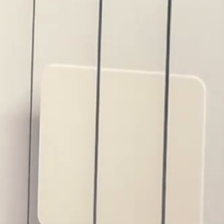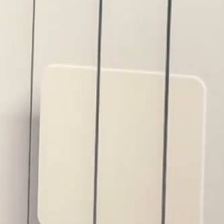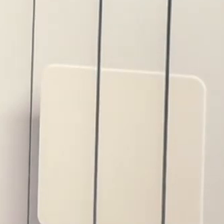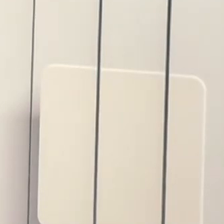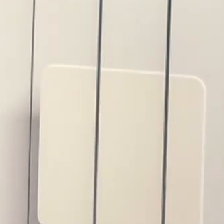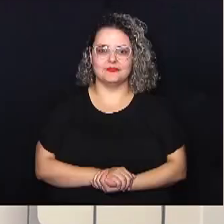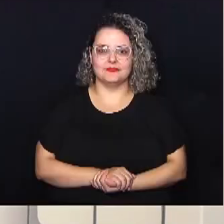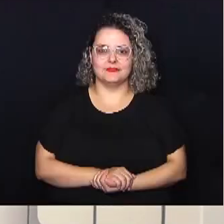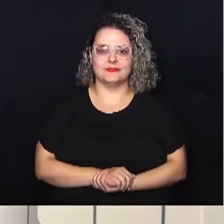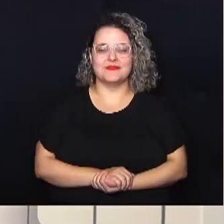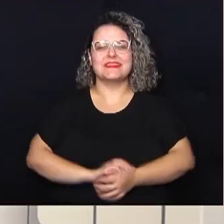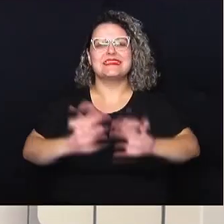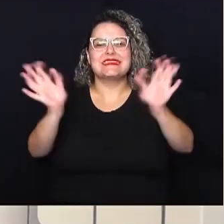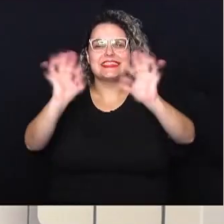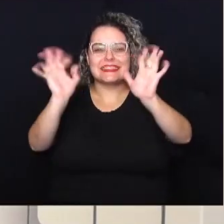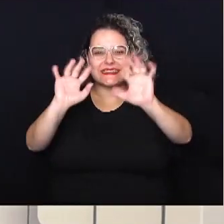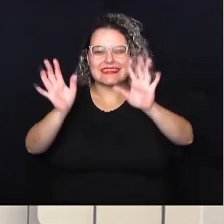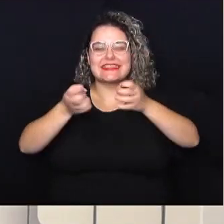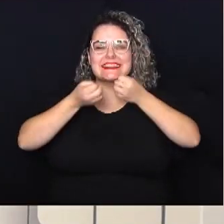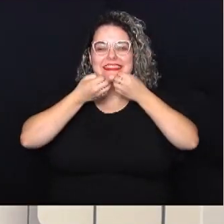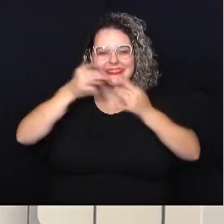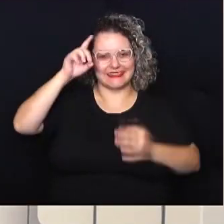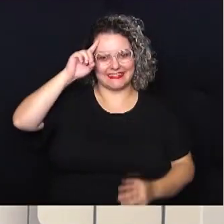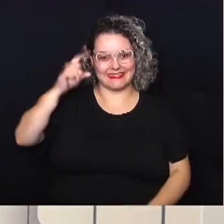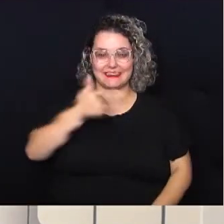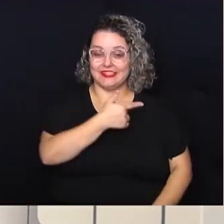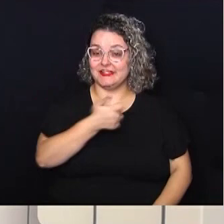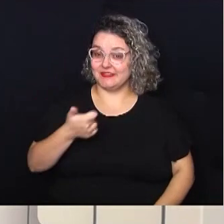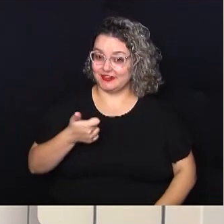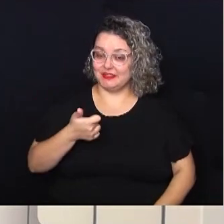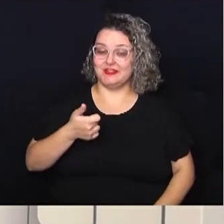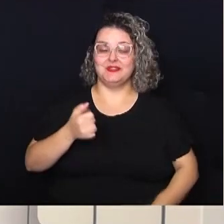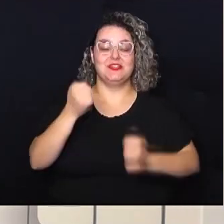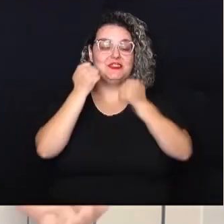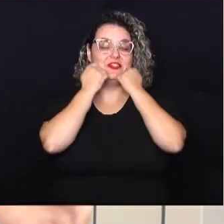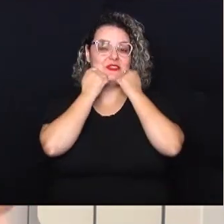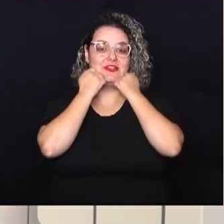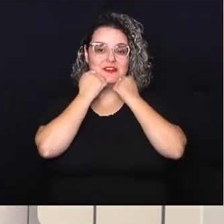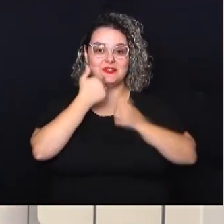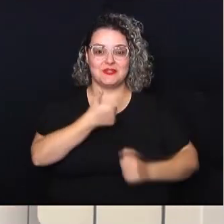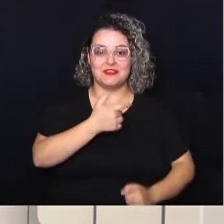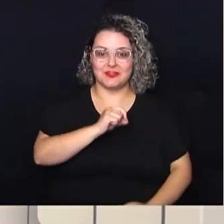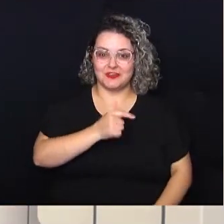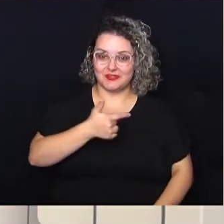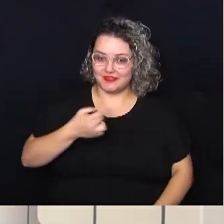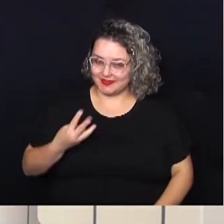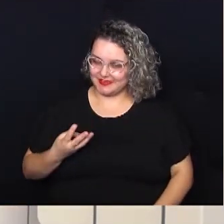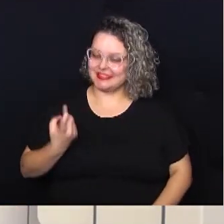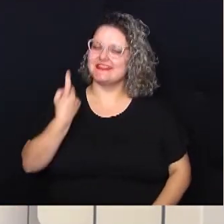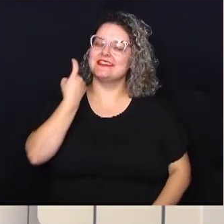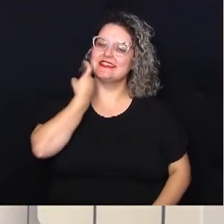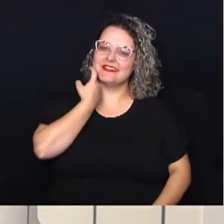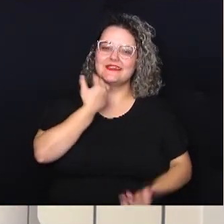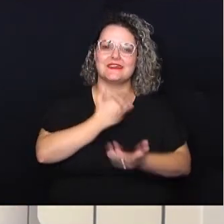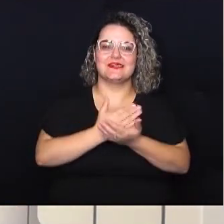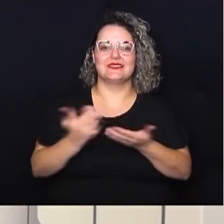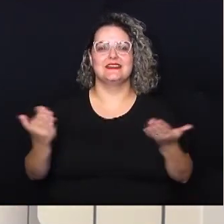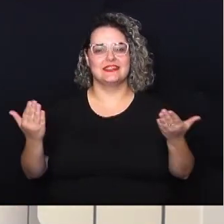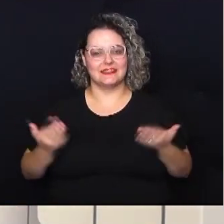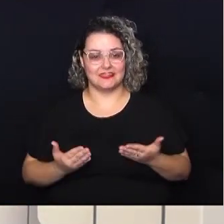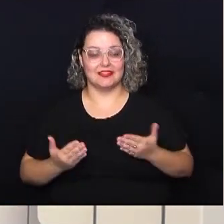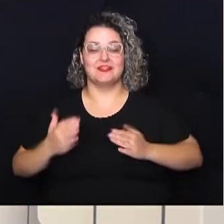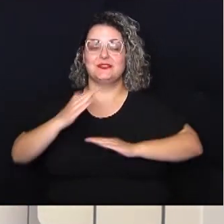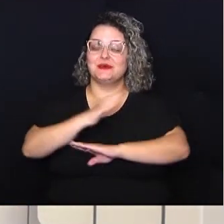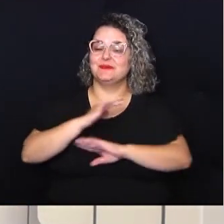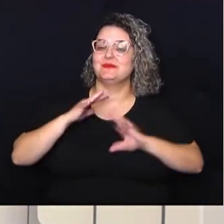Olá, bom dia! 21 de julho de 2023, sextou. Começa agora o Câmara Total ao